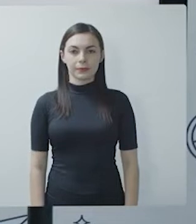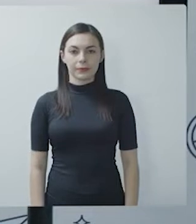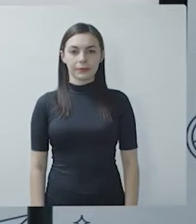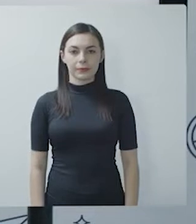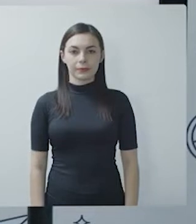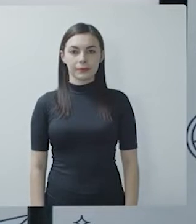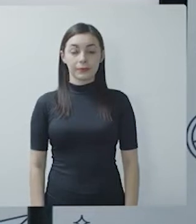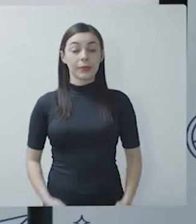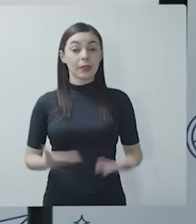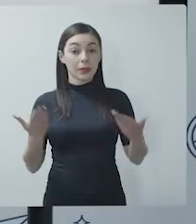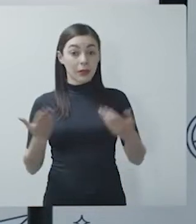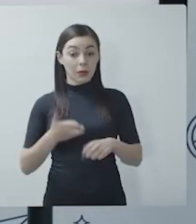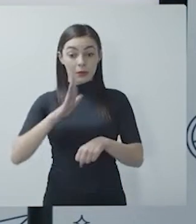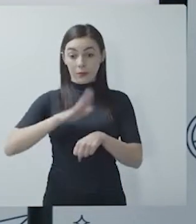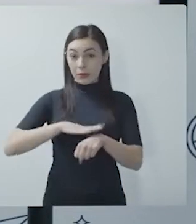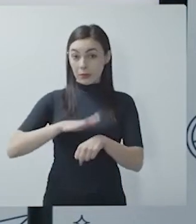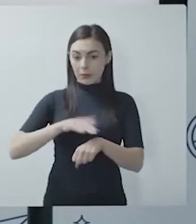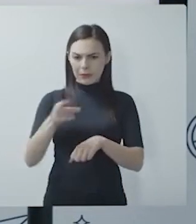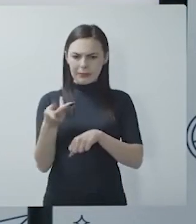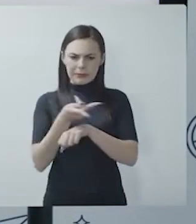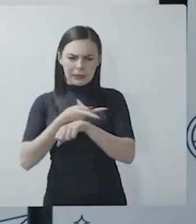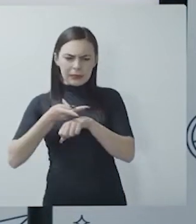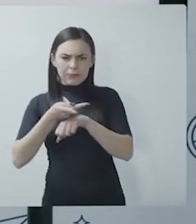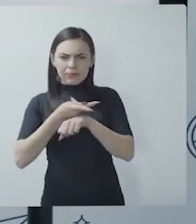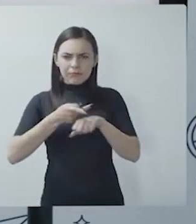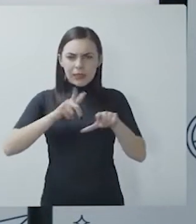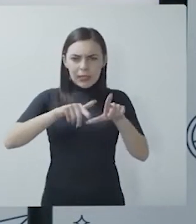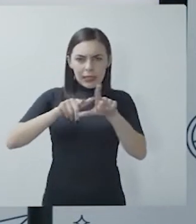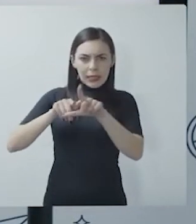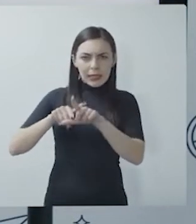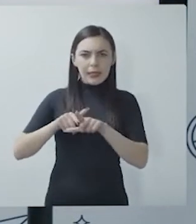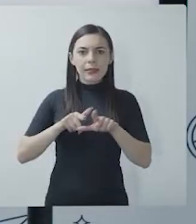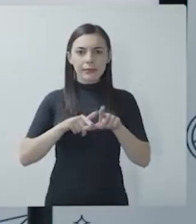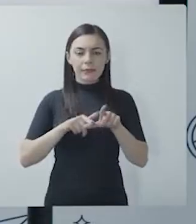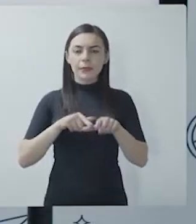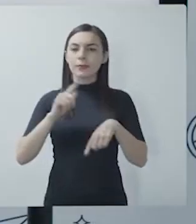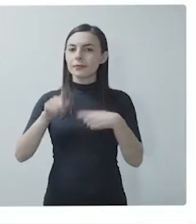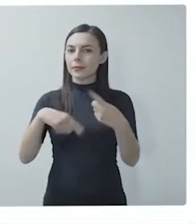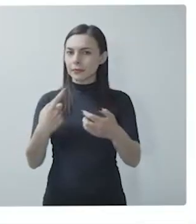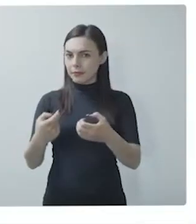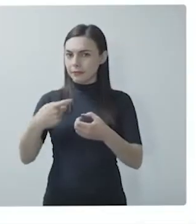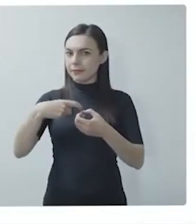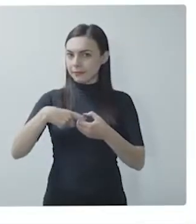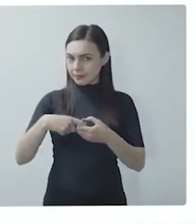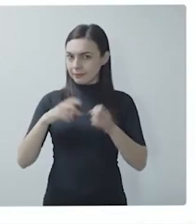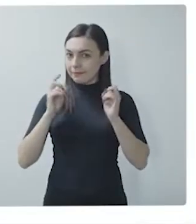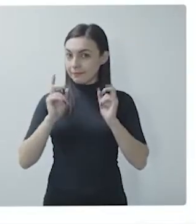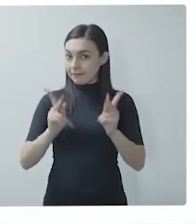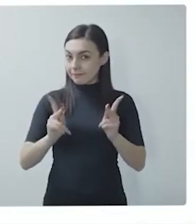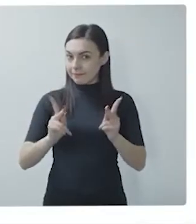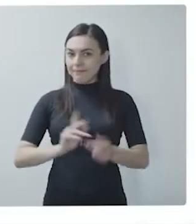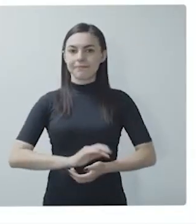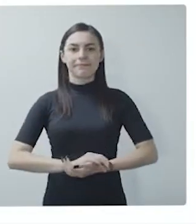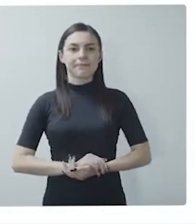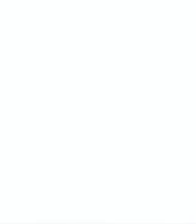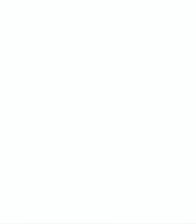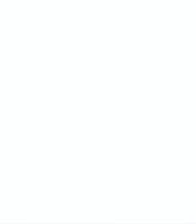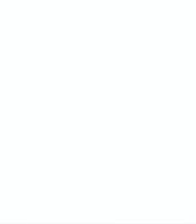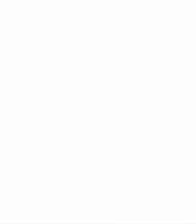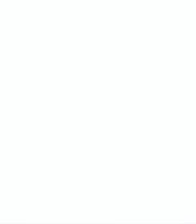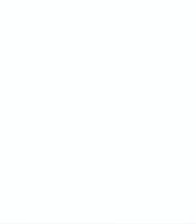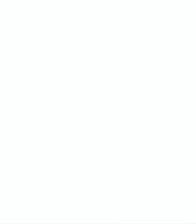Então, vamos dar um tempinho para vocês procurarem todas essas letras em casa e a gente já retorna, ok?